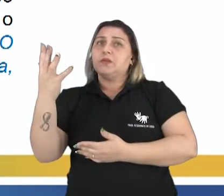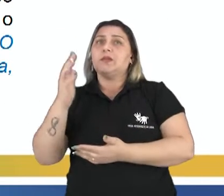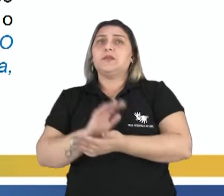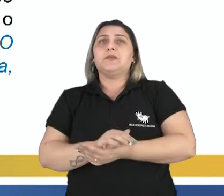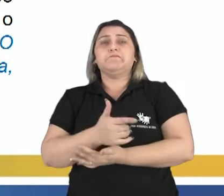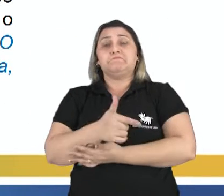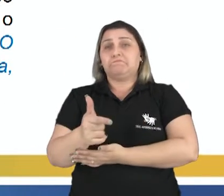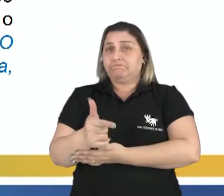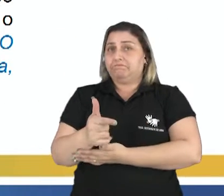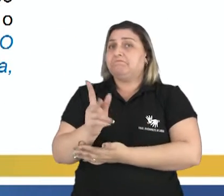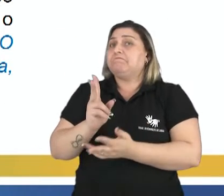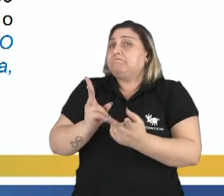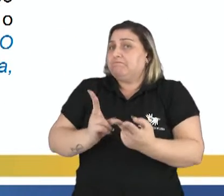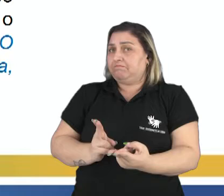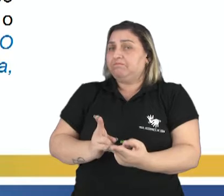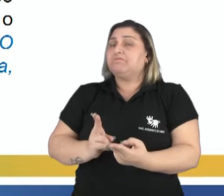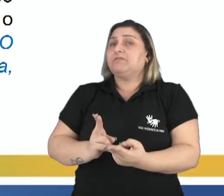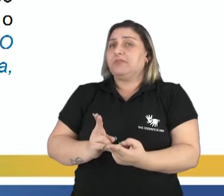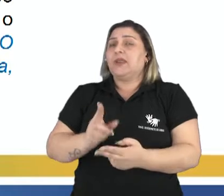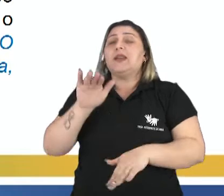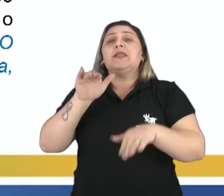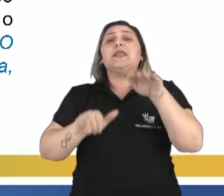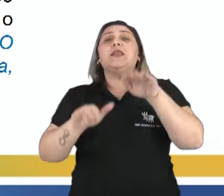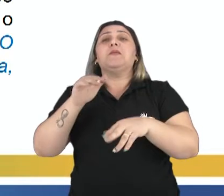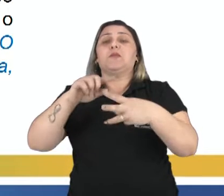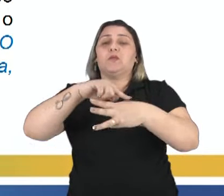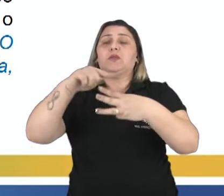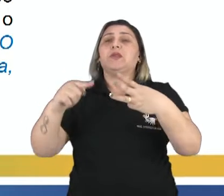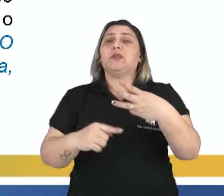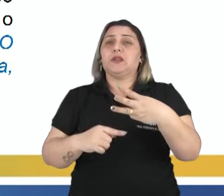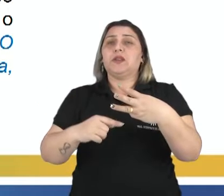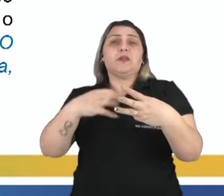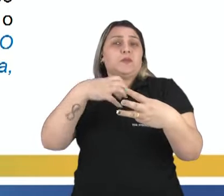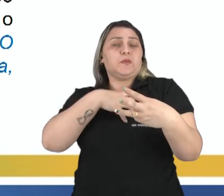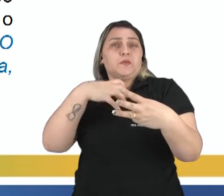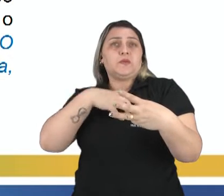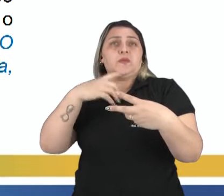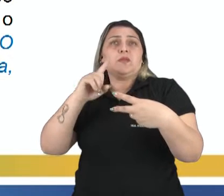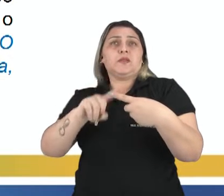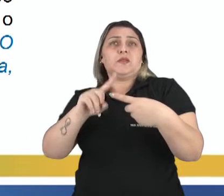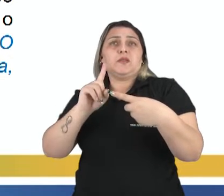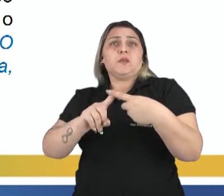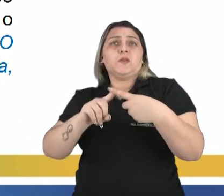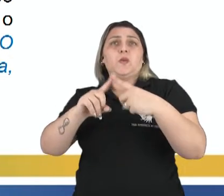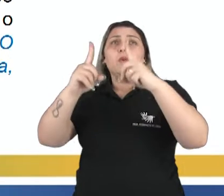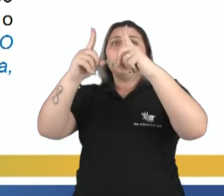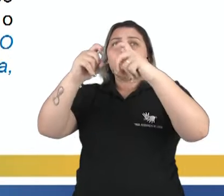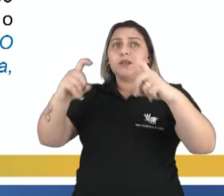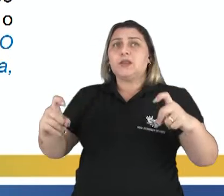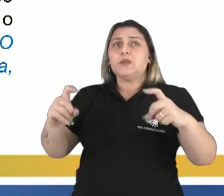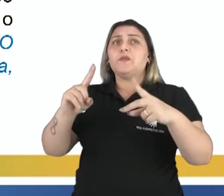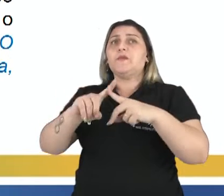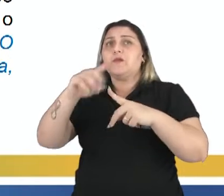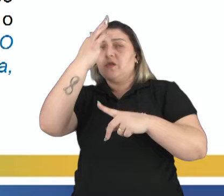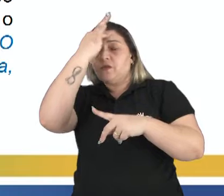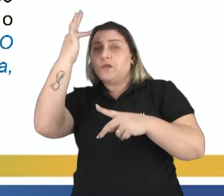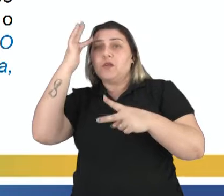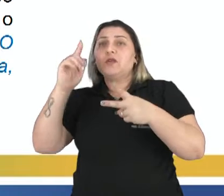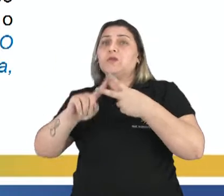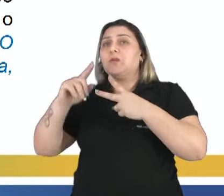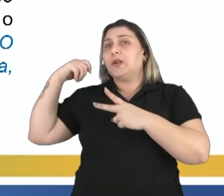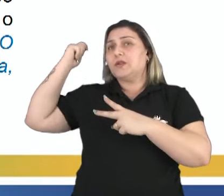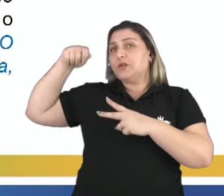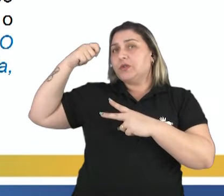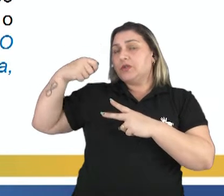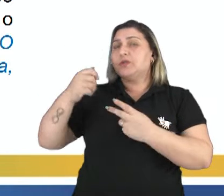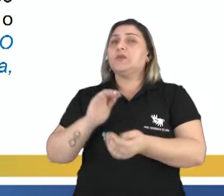nem sempre é a mesma. Ele depende dos 3 modos de abordar: o modo científico, o modo filosófico e o